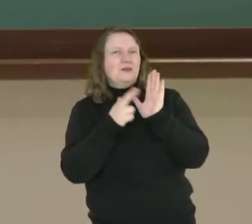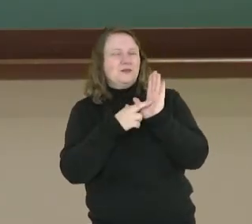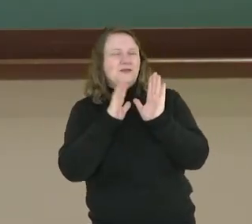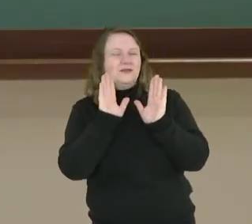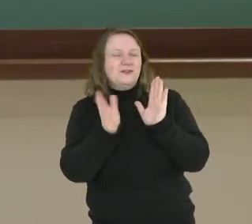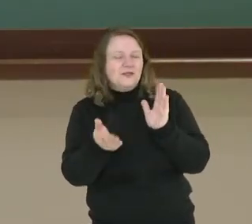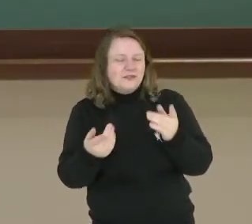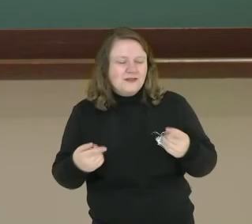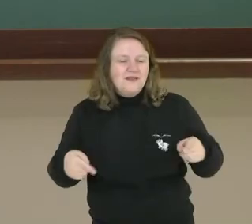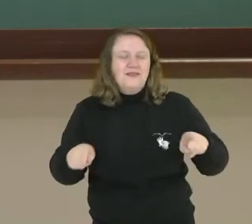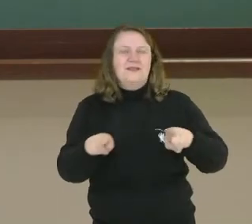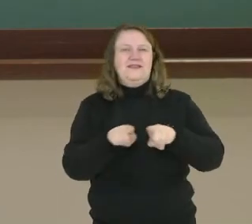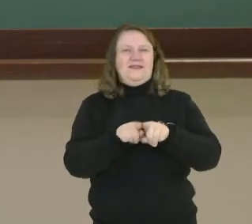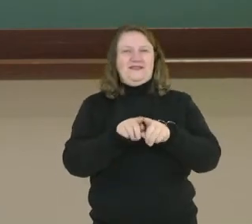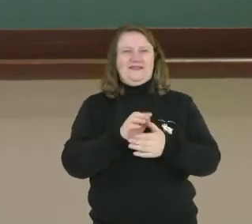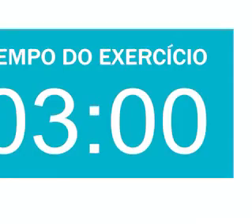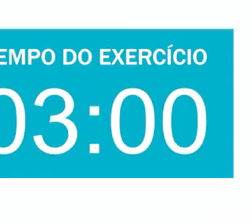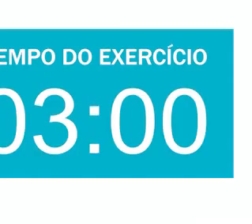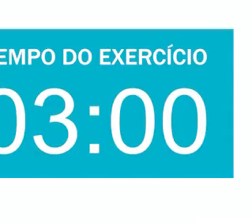voltamos em seguida com a correção.